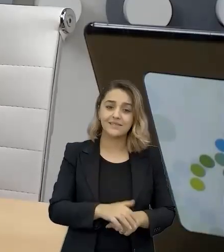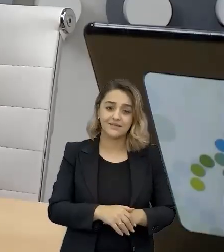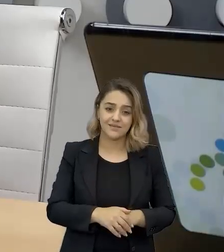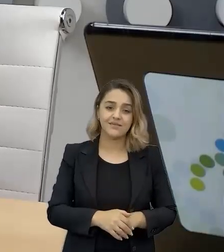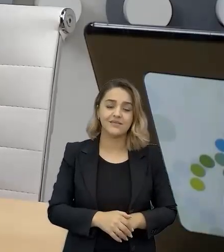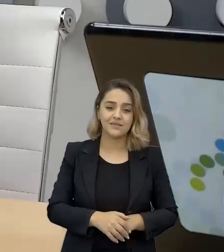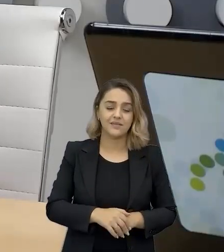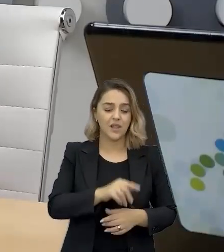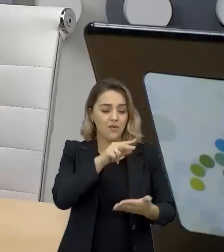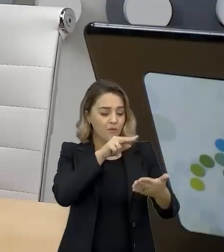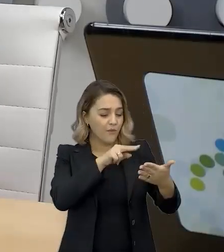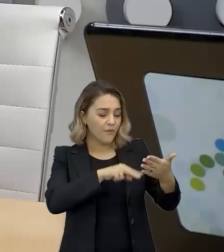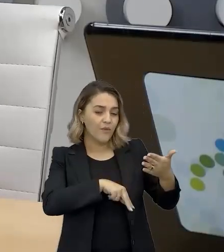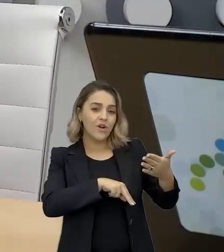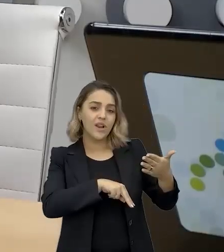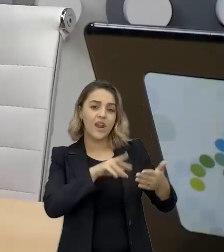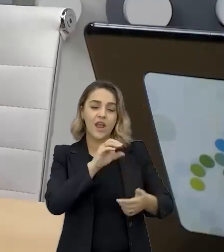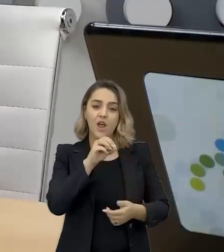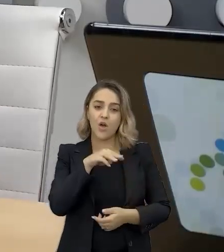aqui do